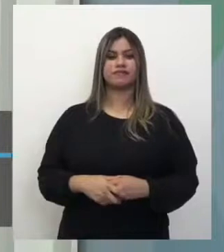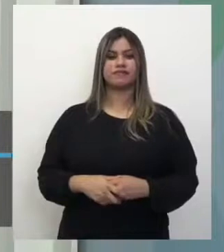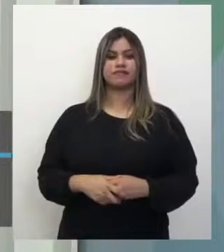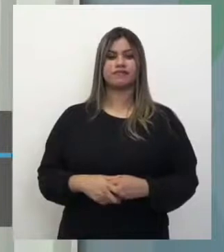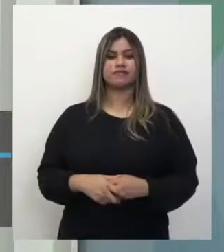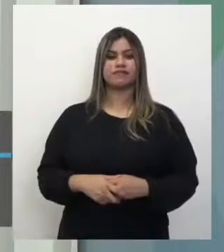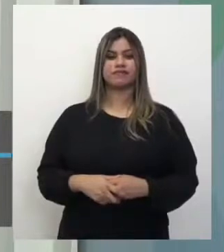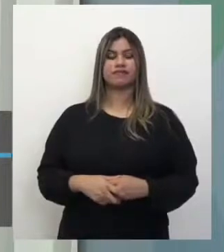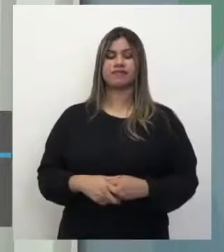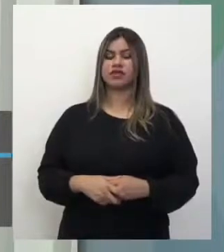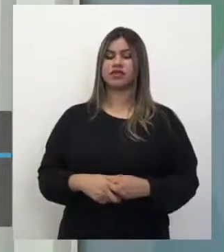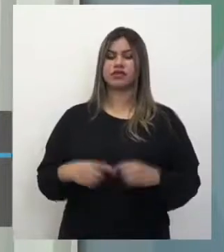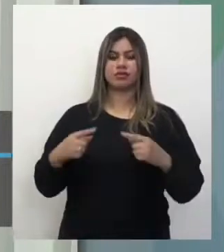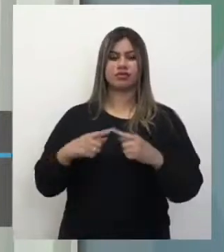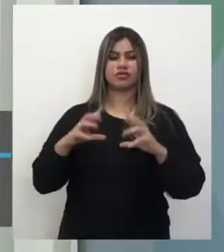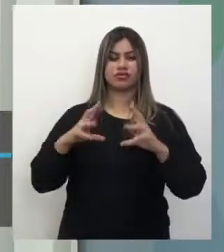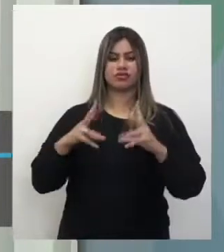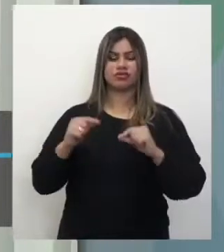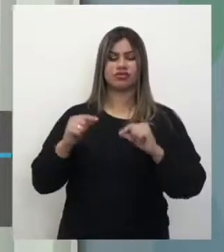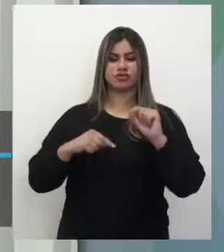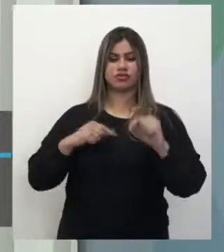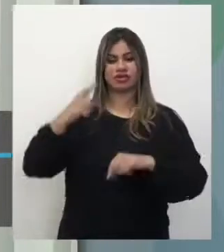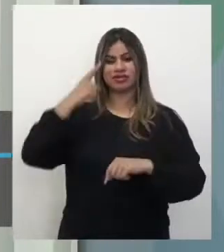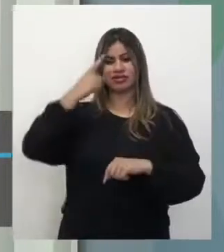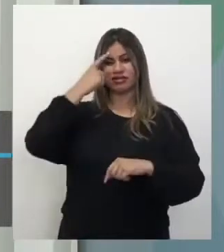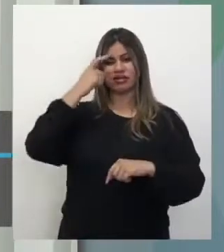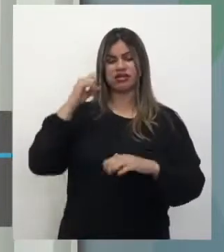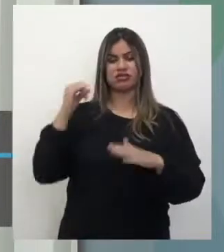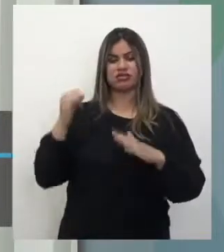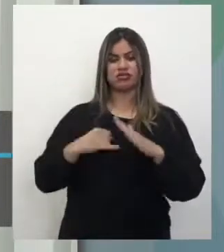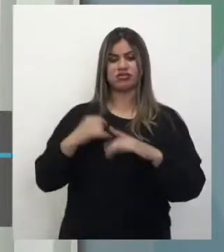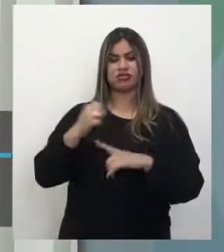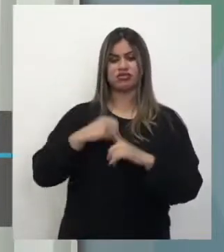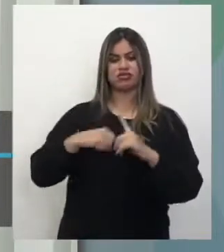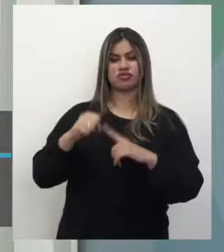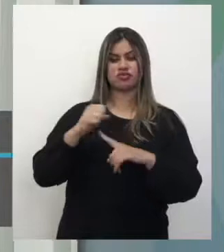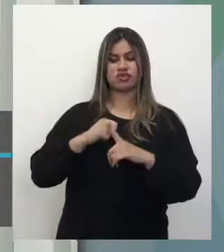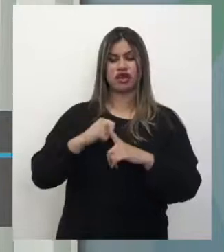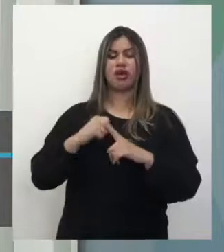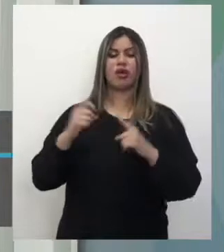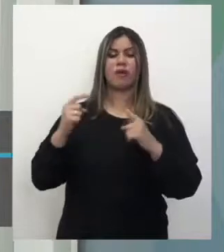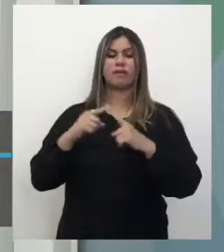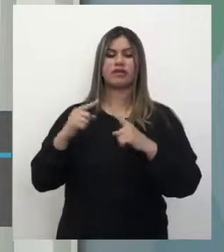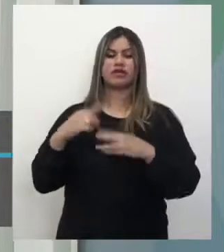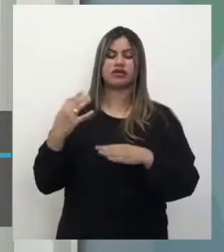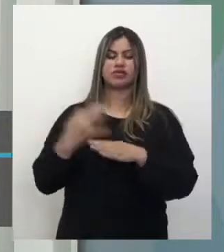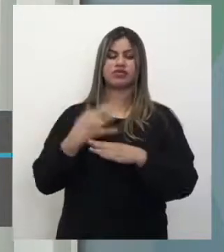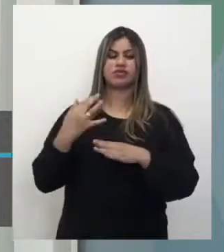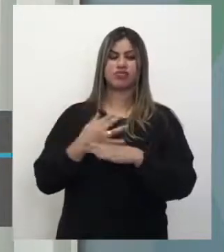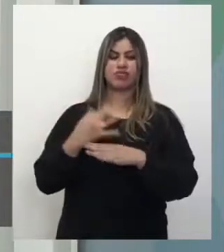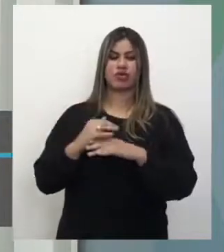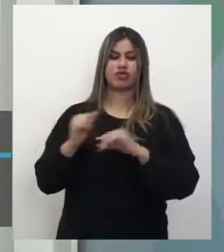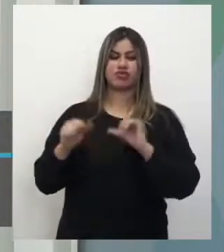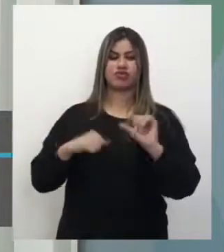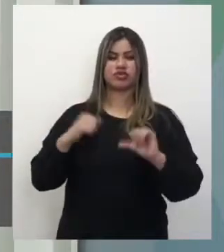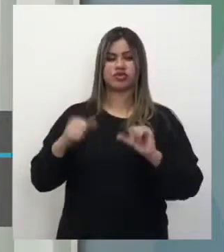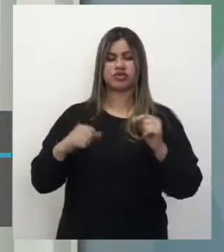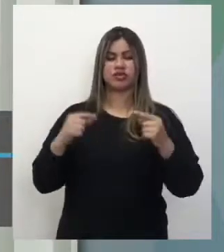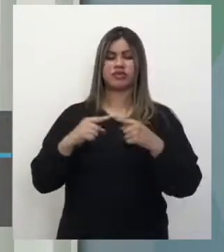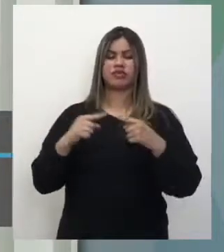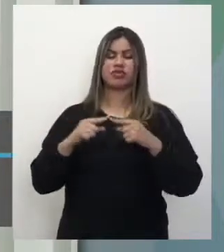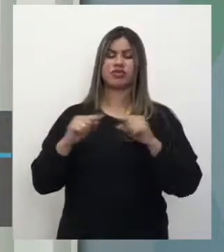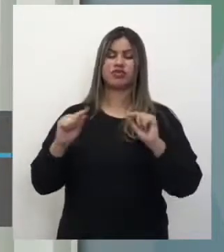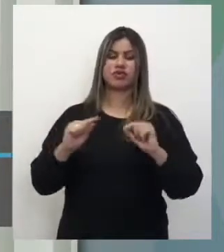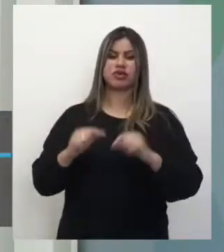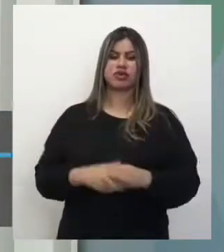Isso tem tudo a ver com essa ideia de que as instituições sociais, elas são resistentes às mudanças quando estas